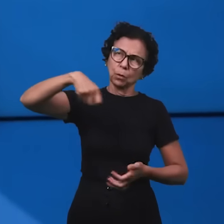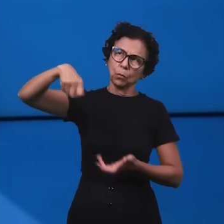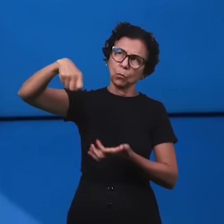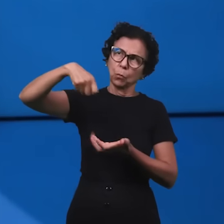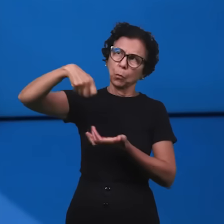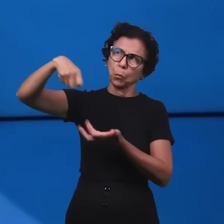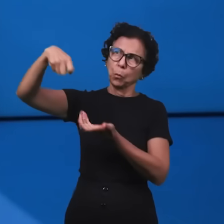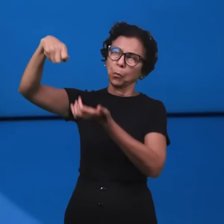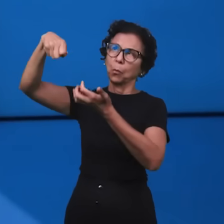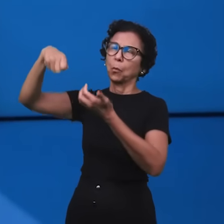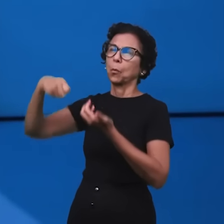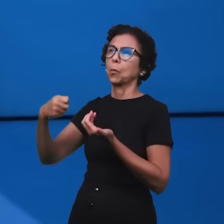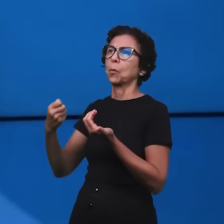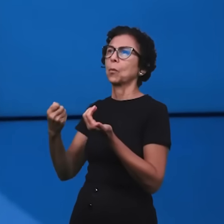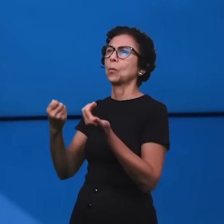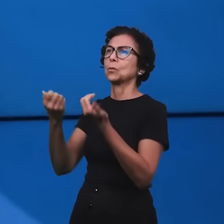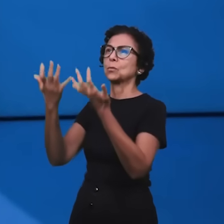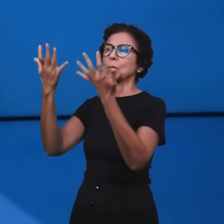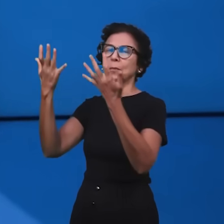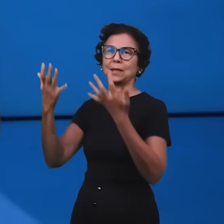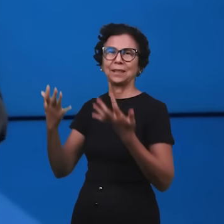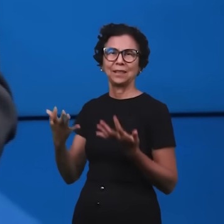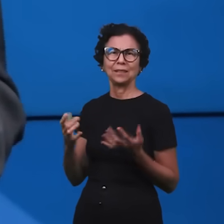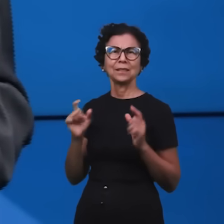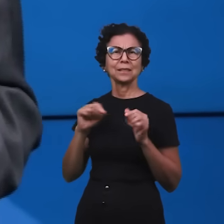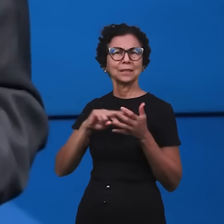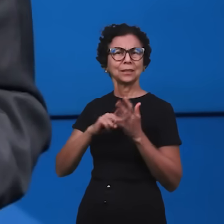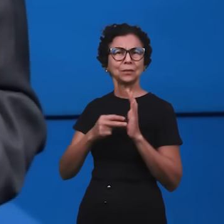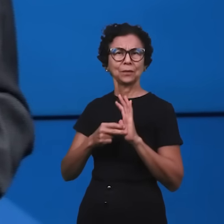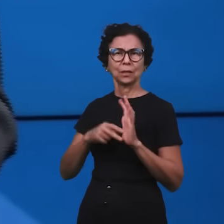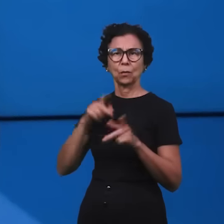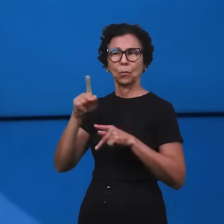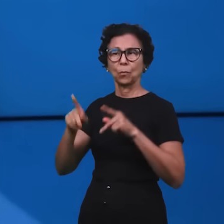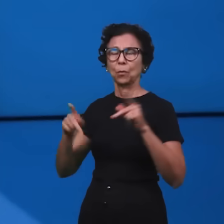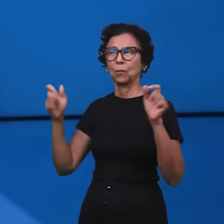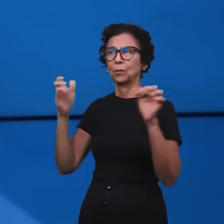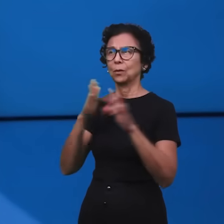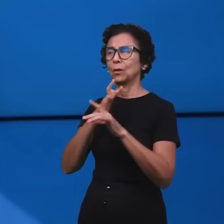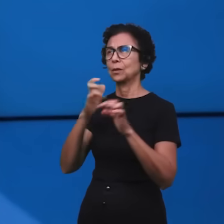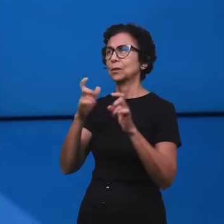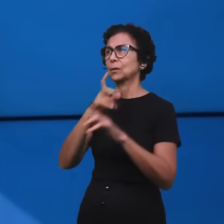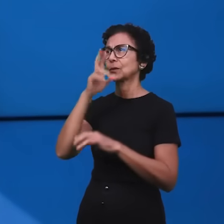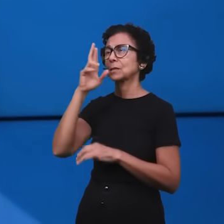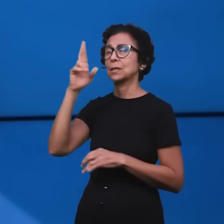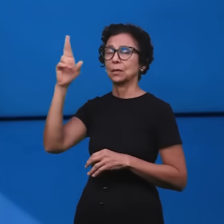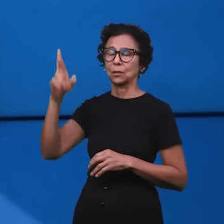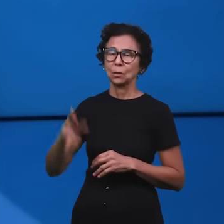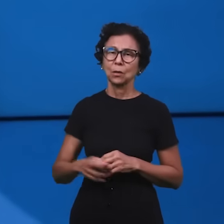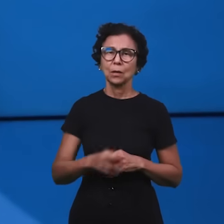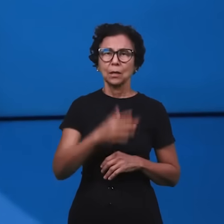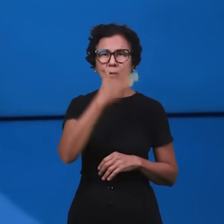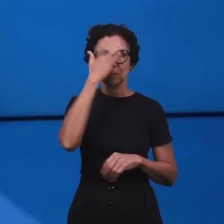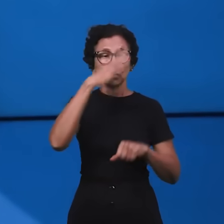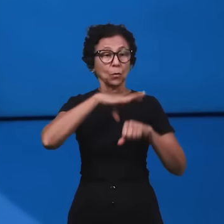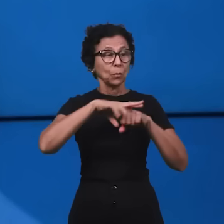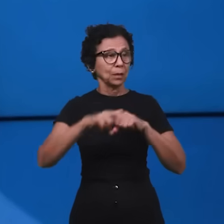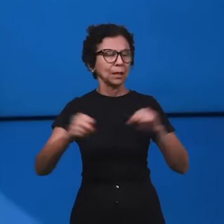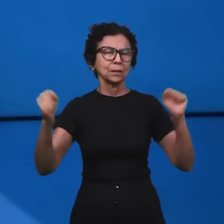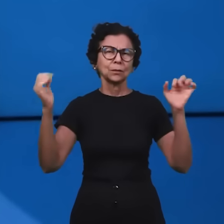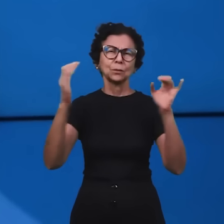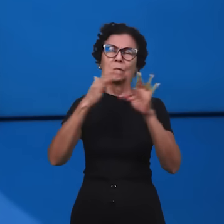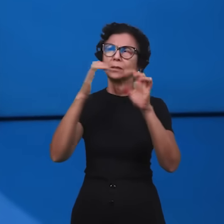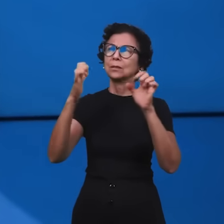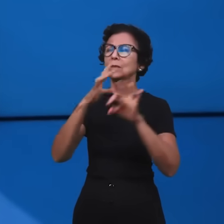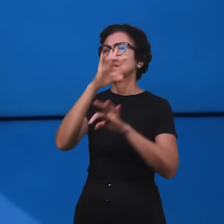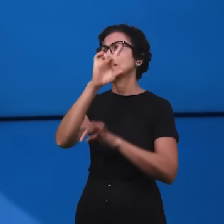As glorificações. Os irmãos glorificando o Senhor, o povo dele glorificando o Senhor. As pessoas que eram curadas saíam dali glorificando